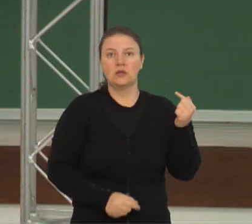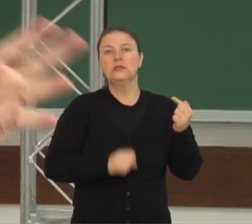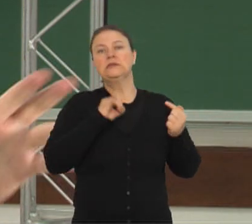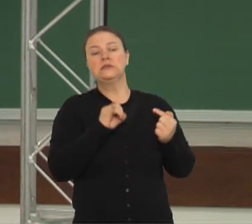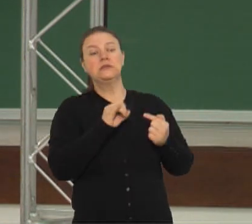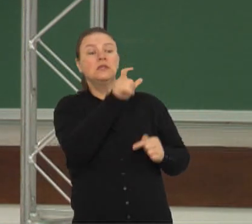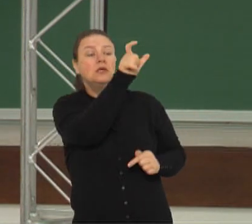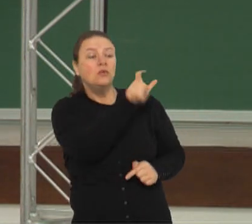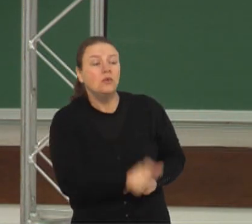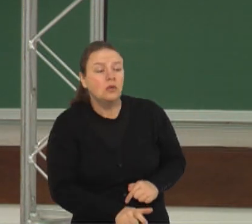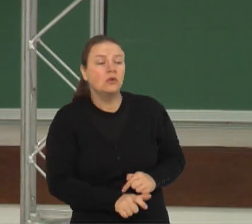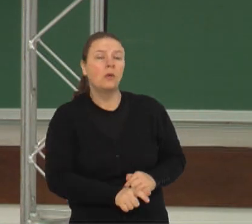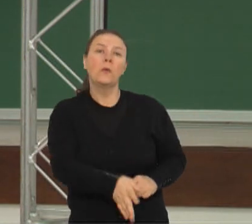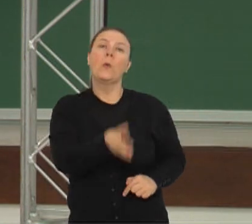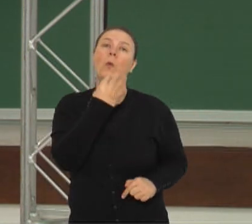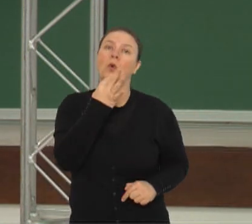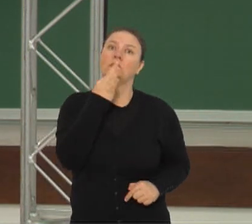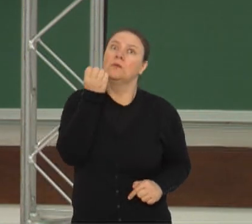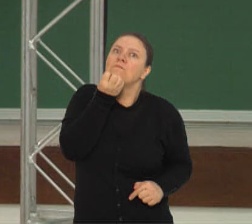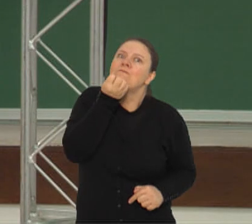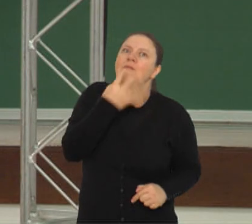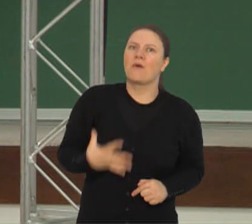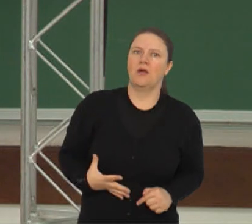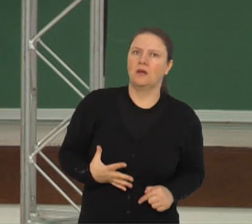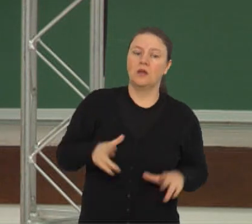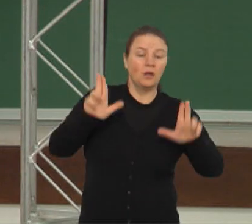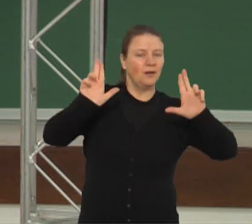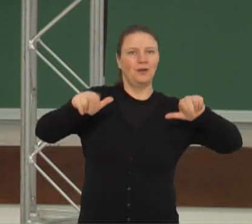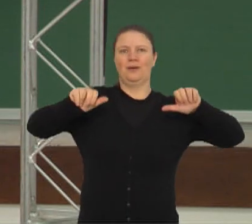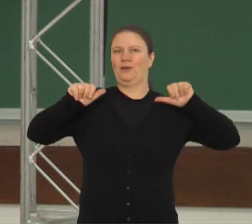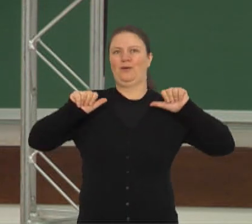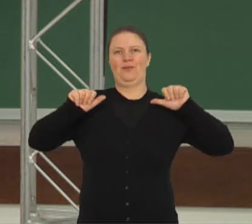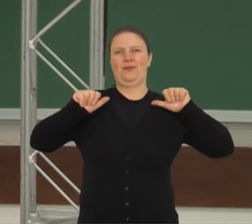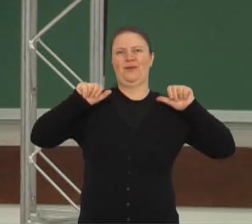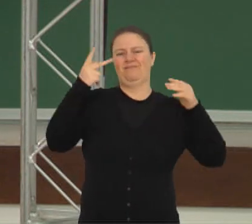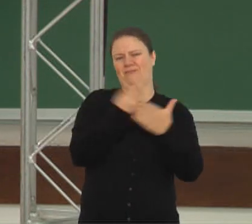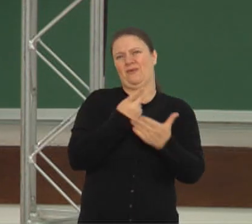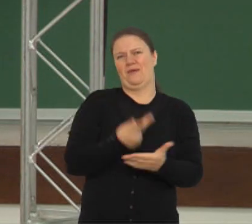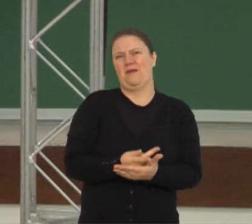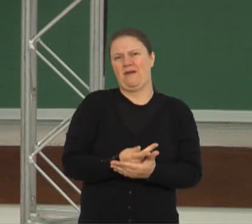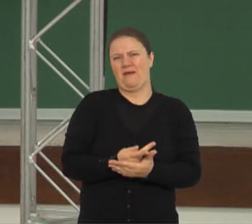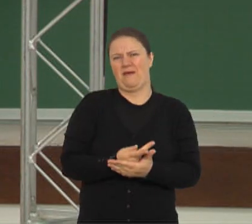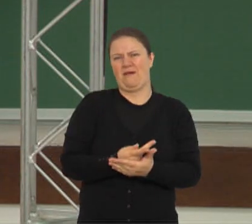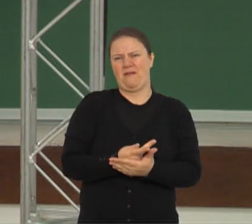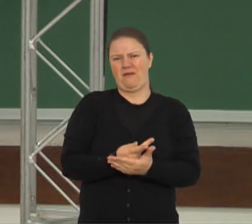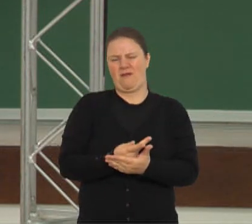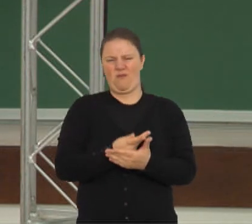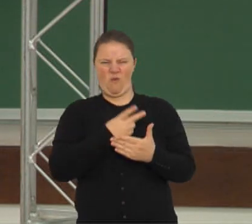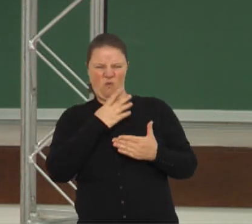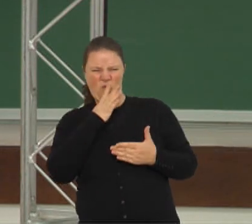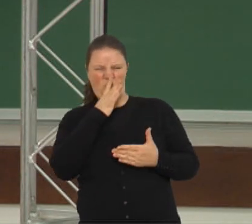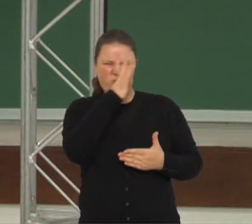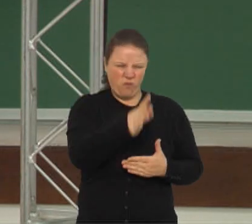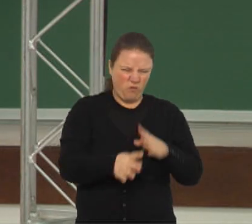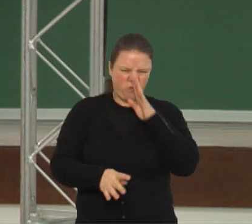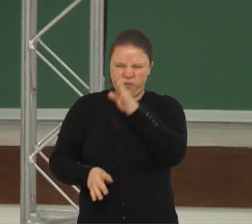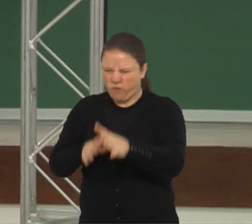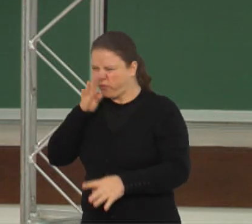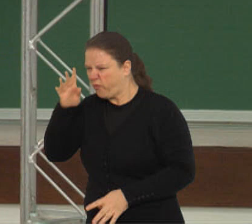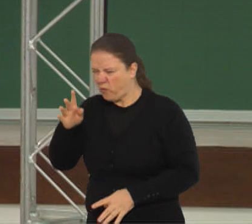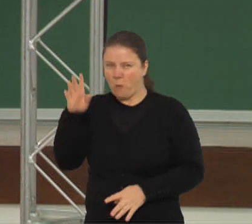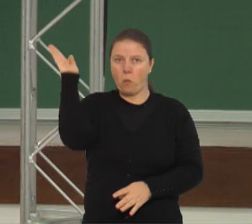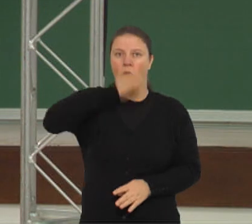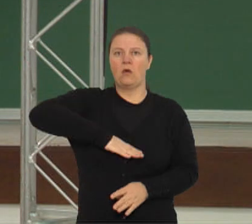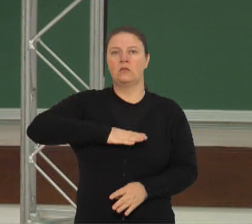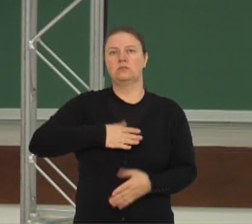bem, ele jamais faria o mal. Então Sócrates não condena a pessoa que faz o mal. Ele